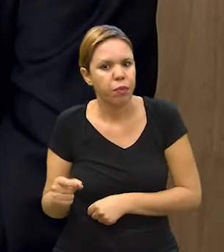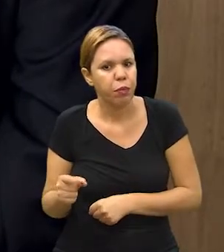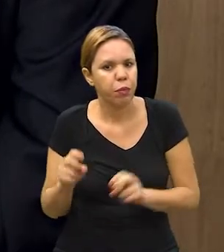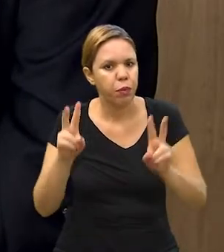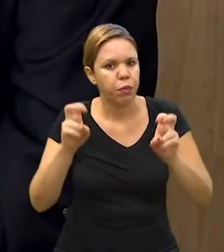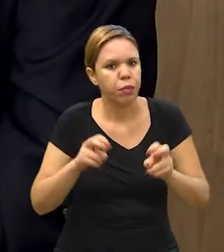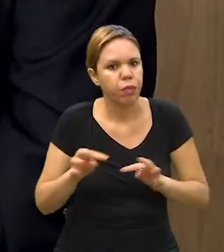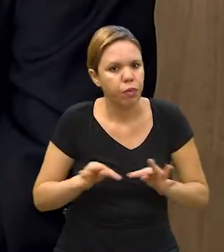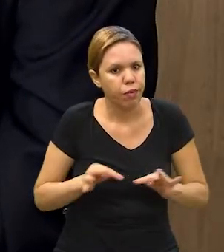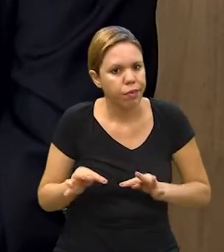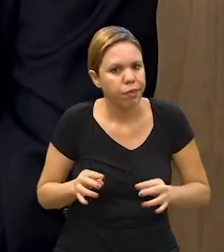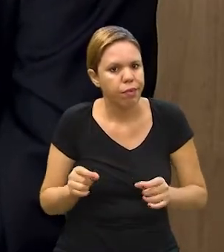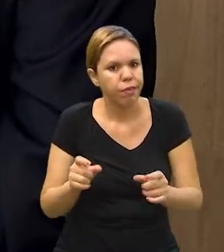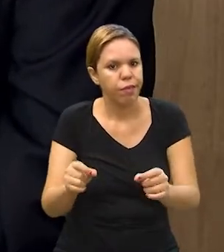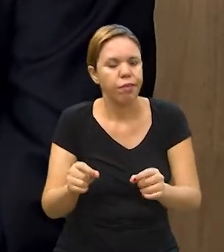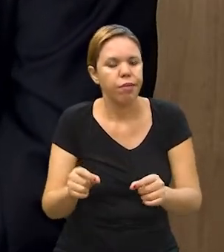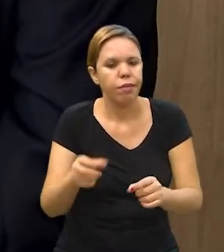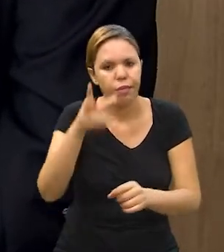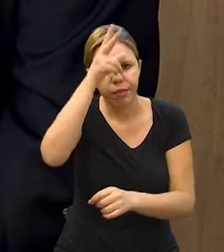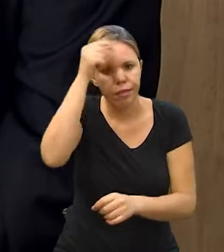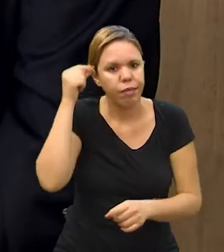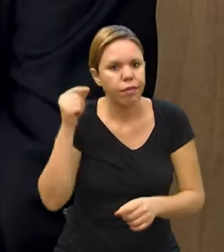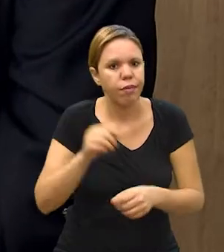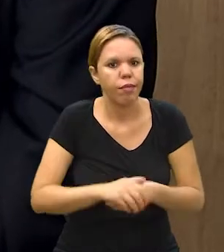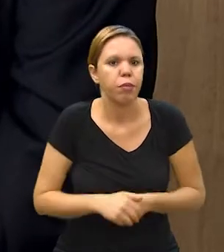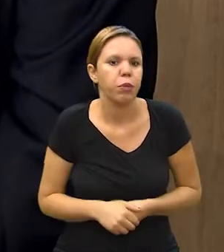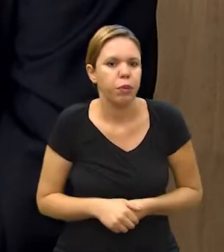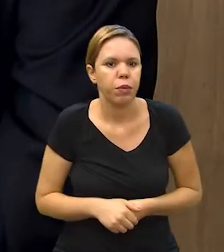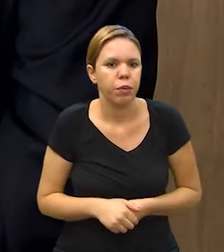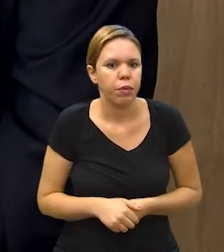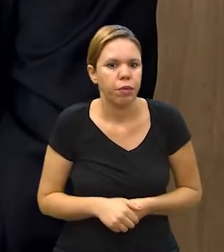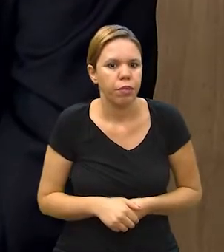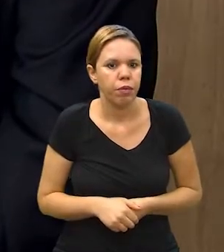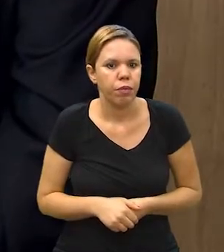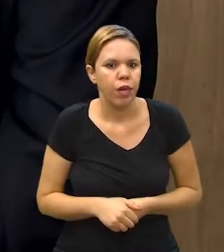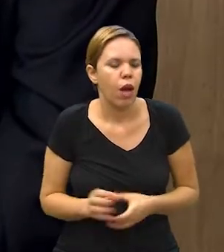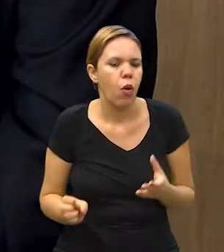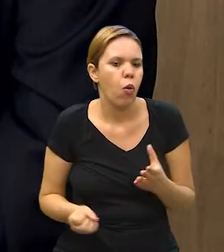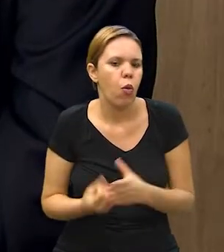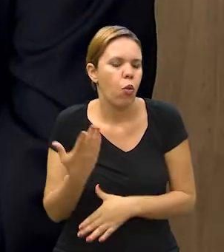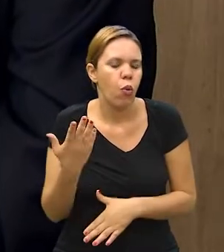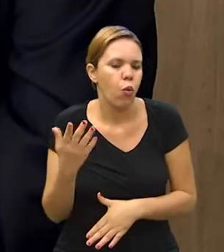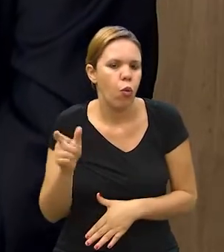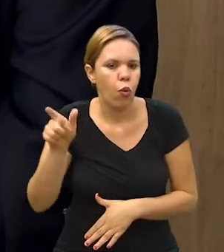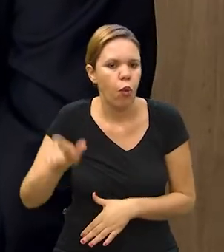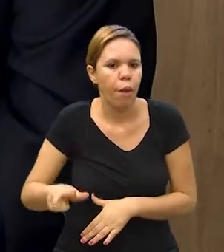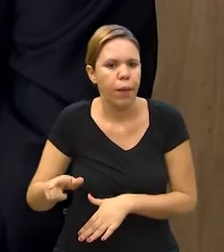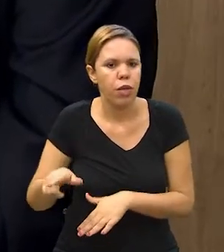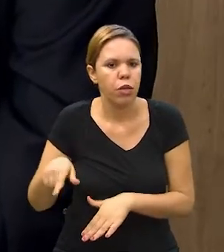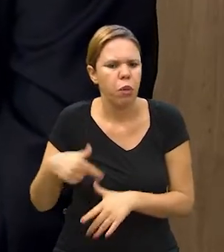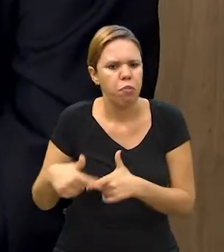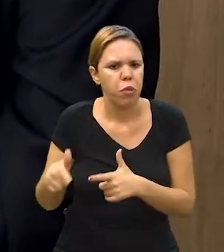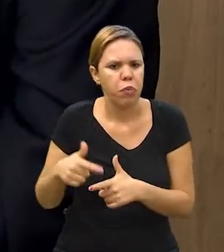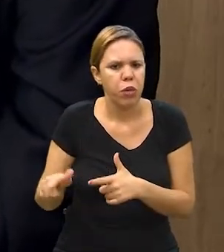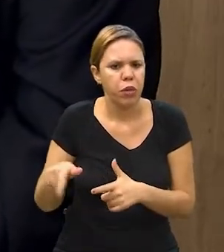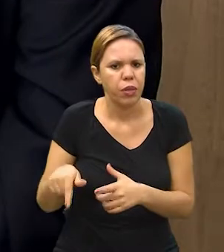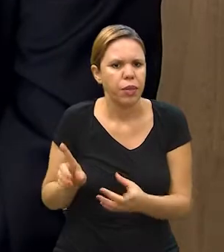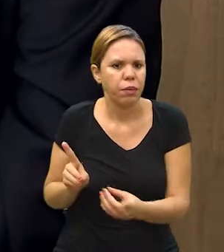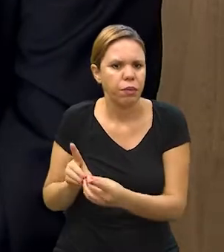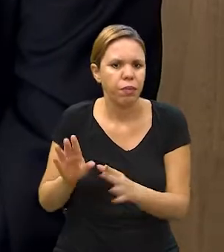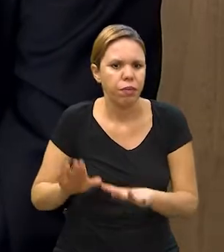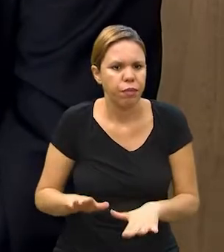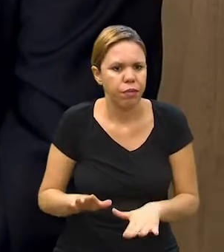relação ao tratamento do câncer pela rede municipal. Aconteceu um caso específico de problema nesse atendimento,